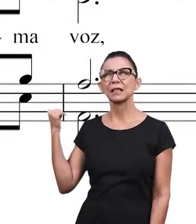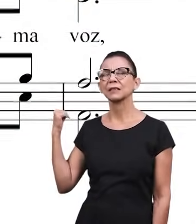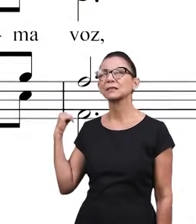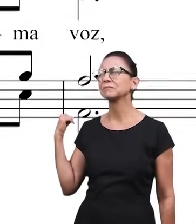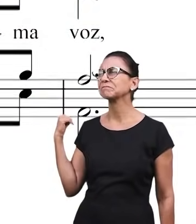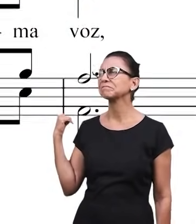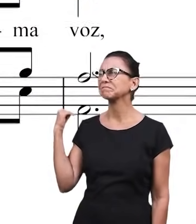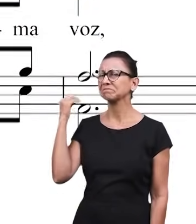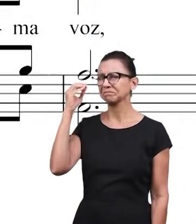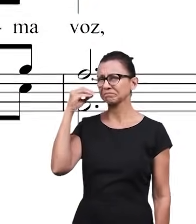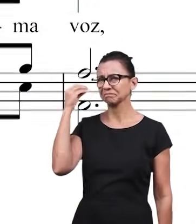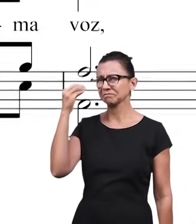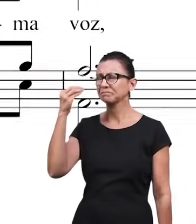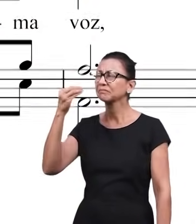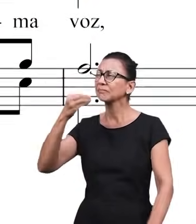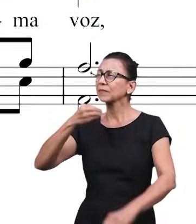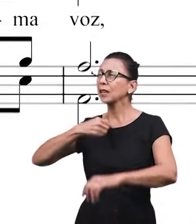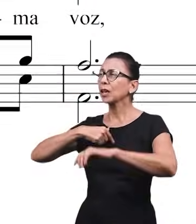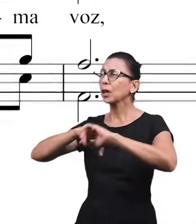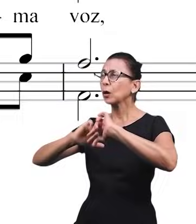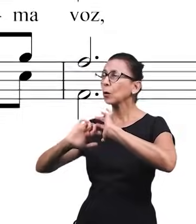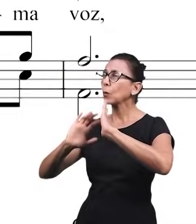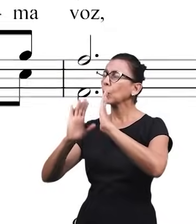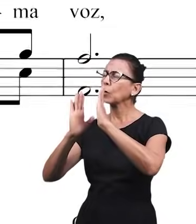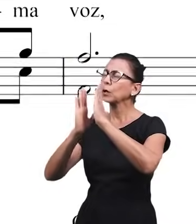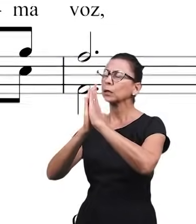Certa vez eu orando,